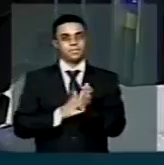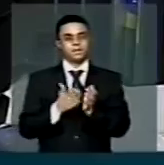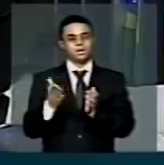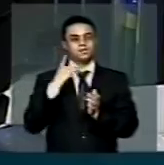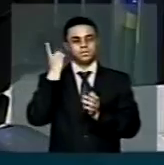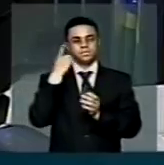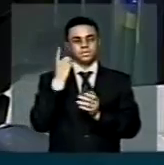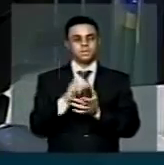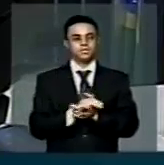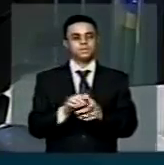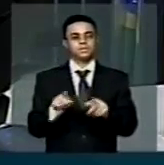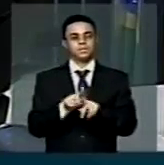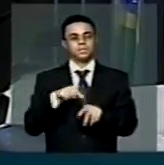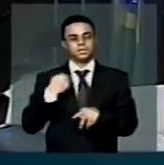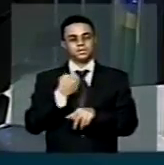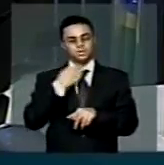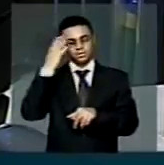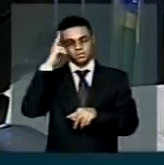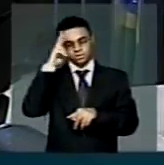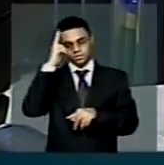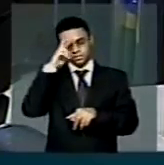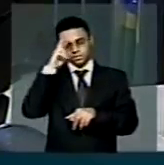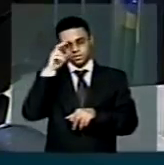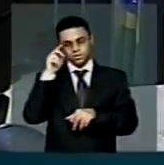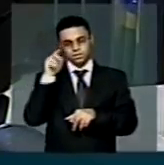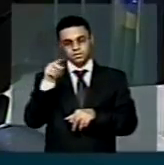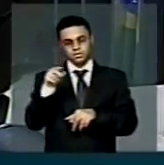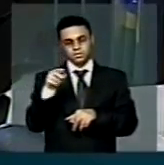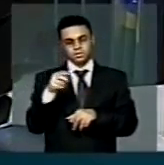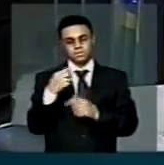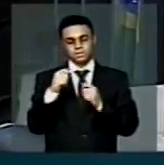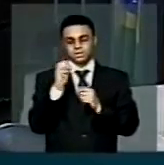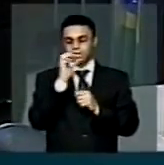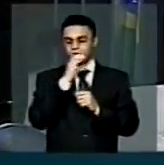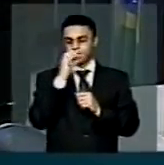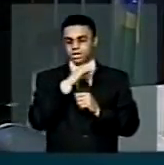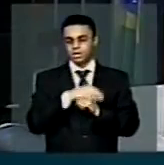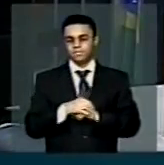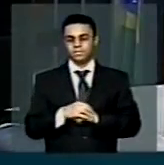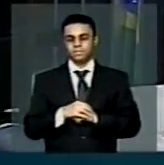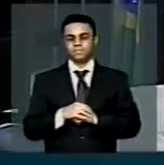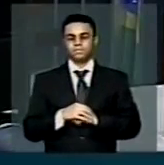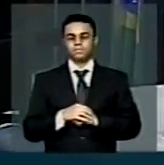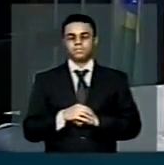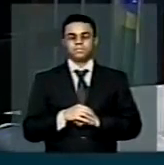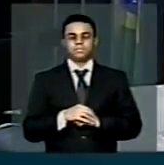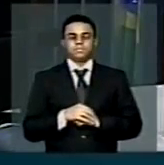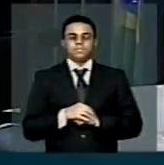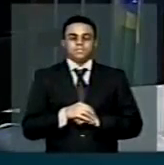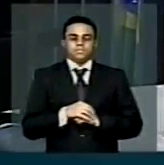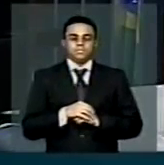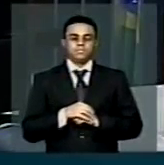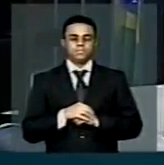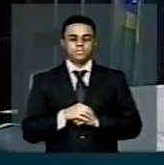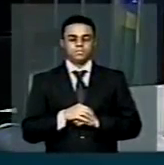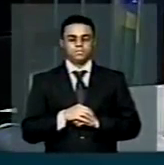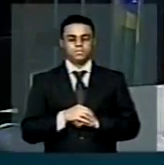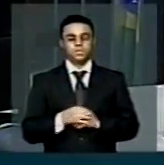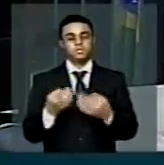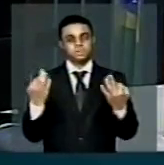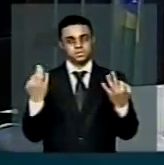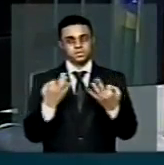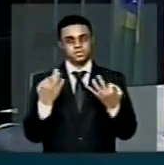apartantes, para ser breve, conservar o tempo do deputado Romário. Não, com certeza.